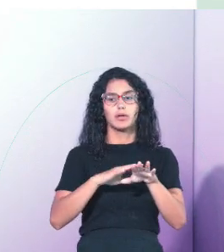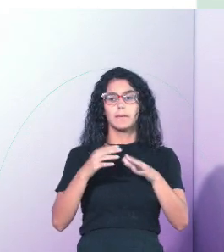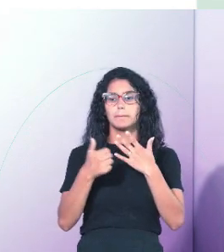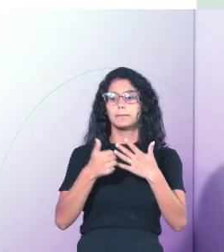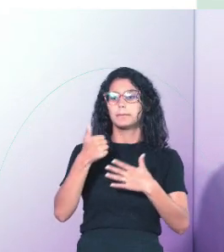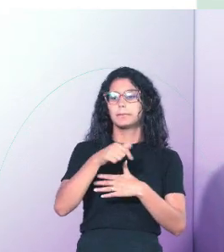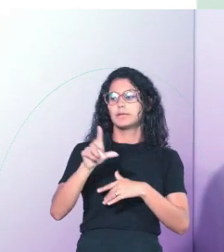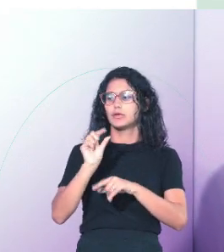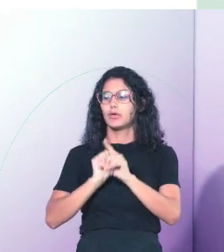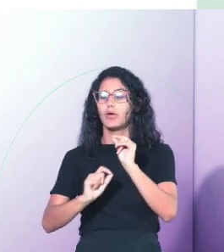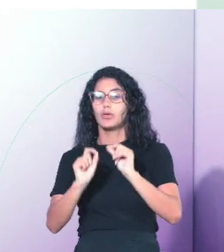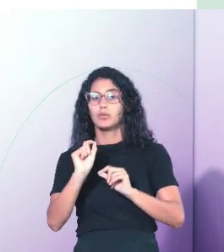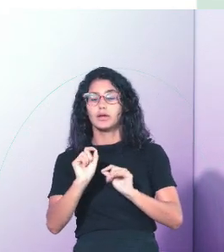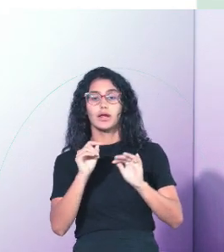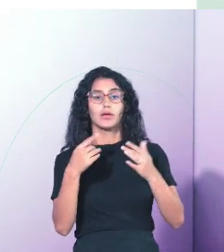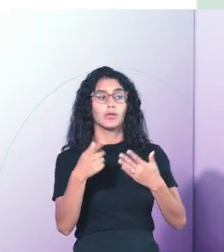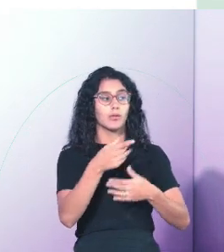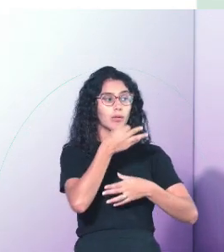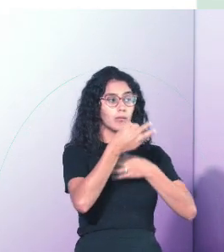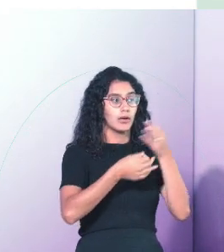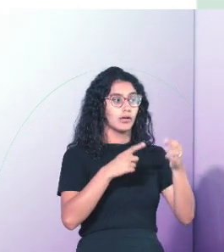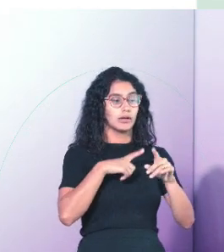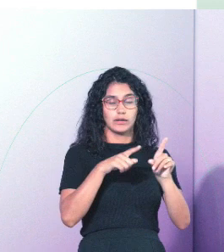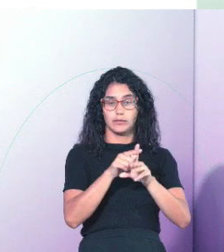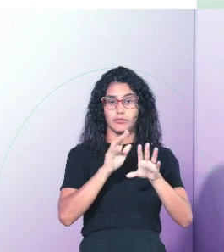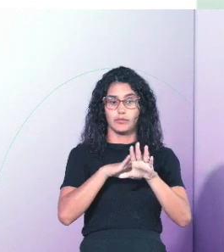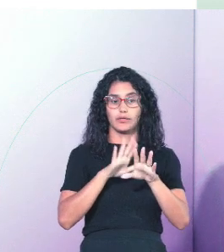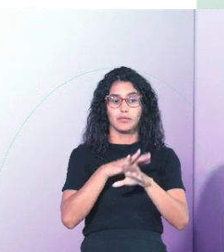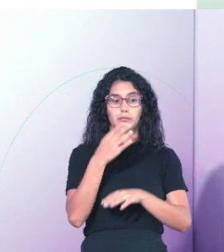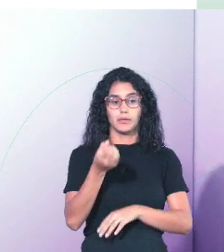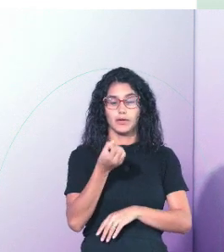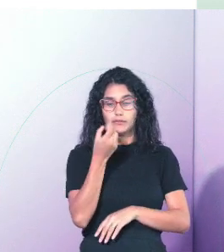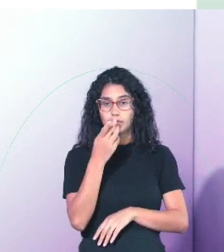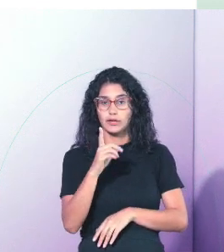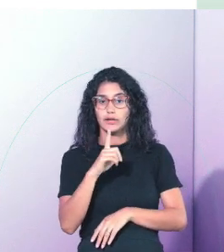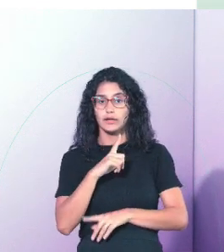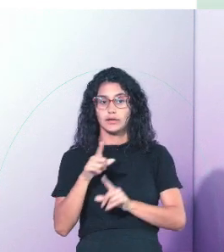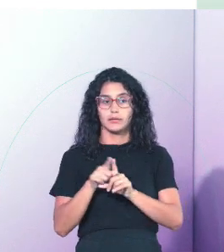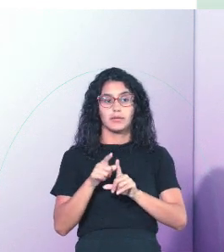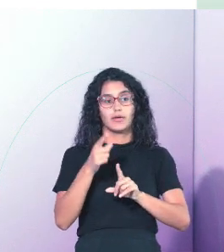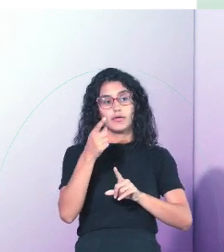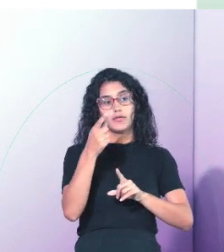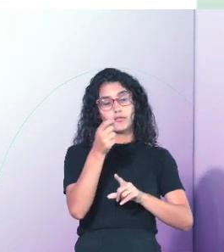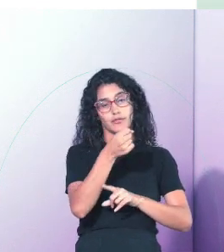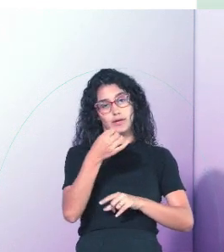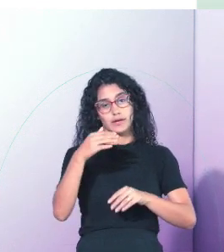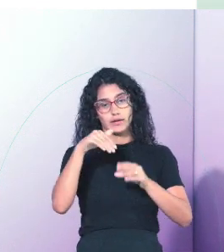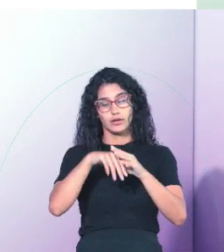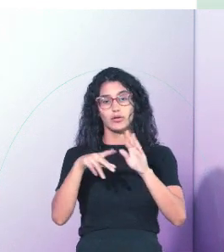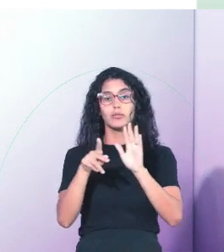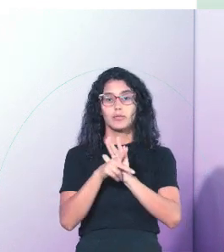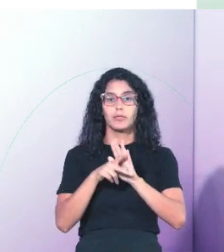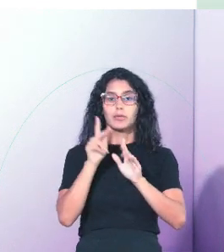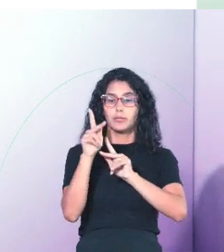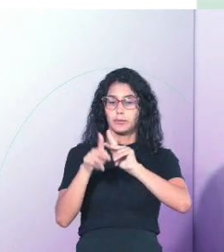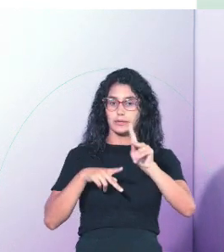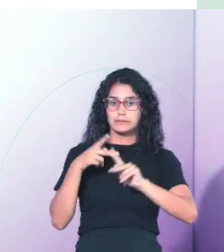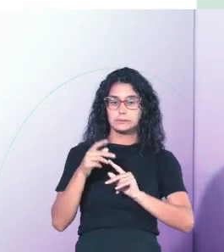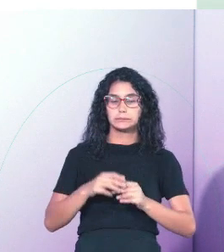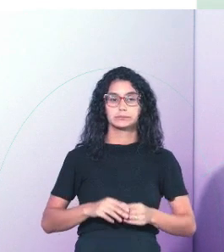prefere? E quando as opiniões dos pacientes sobre os benefícios, eles variam dentro de